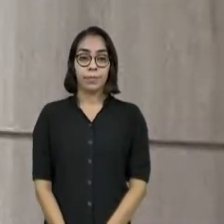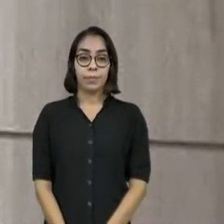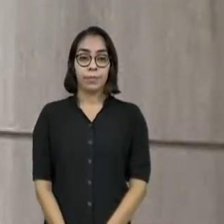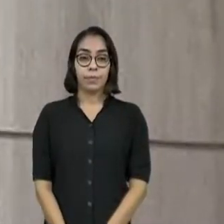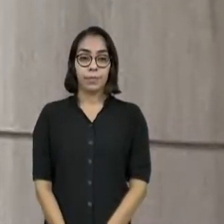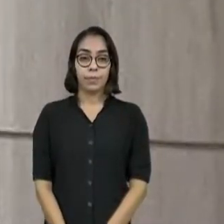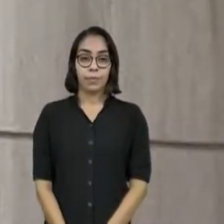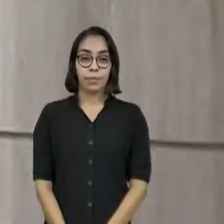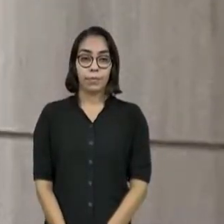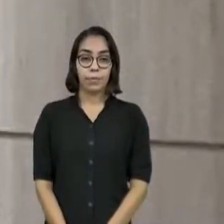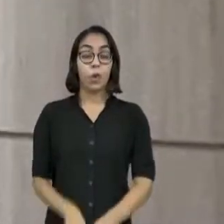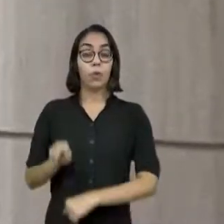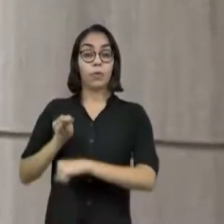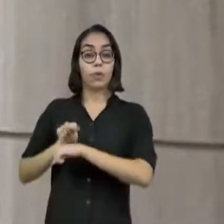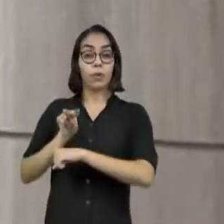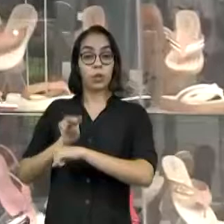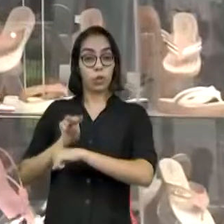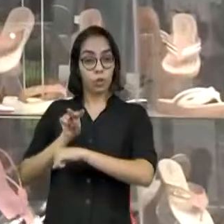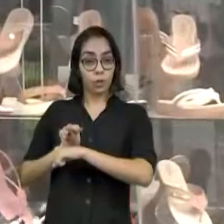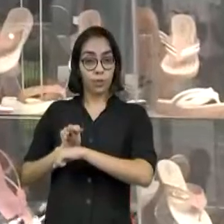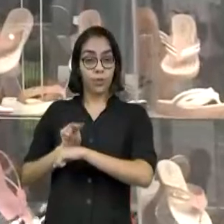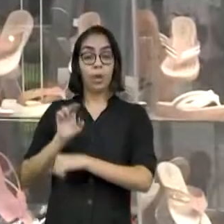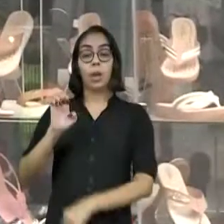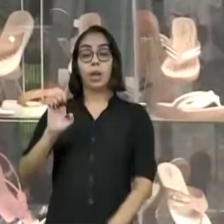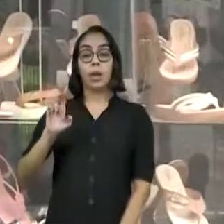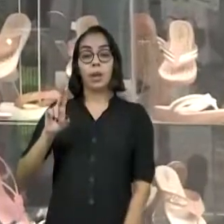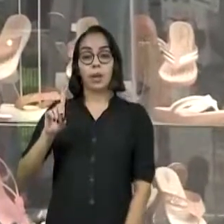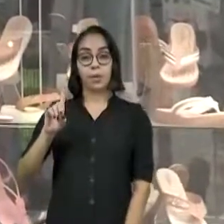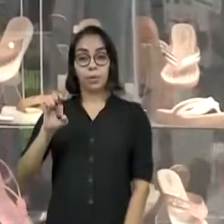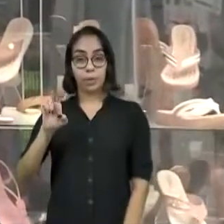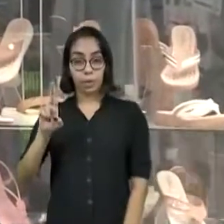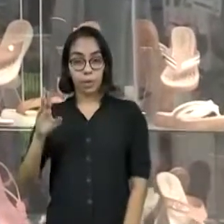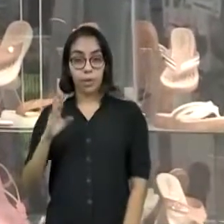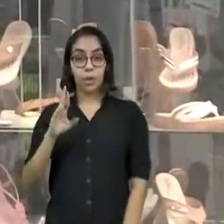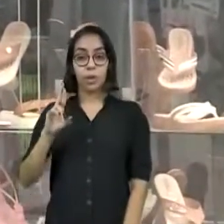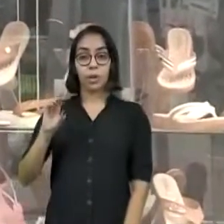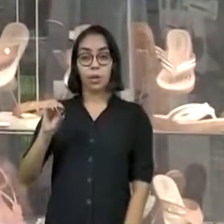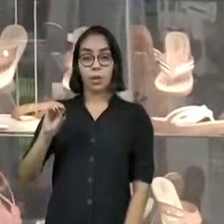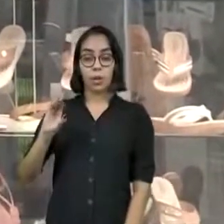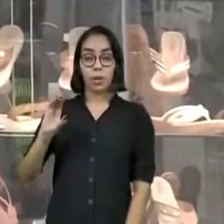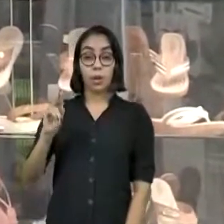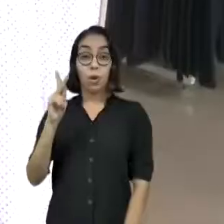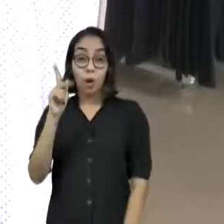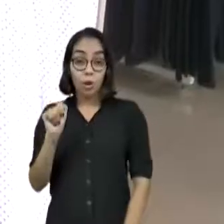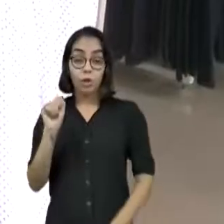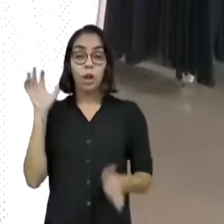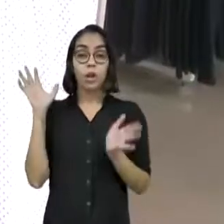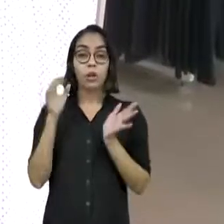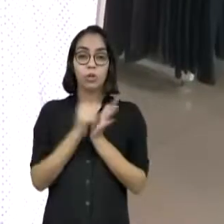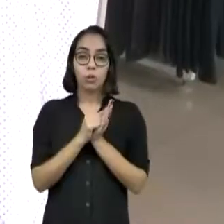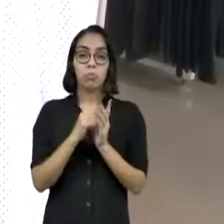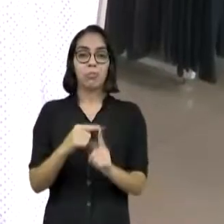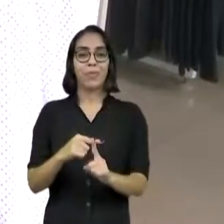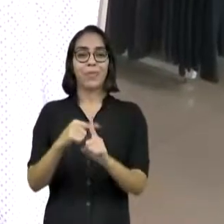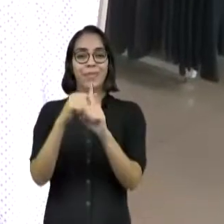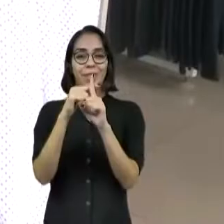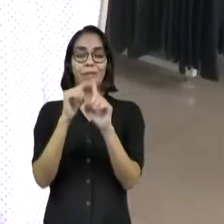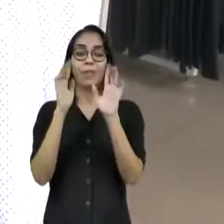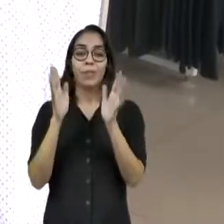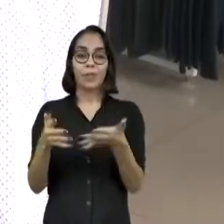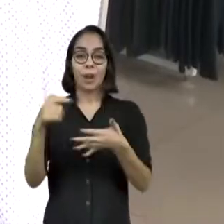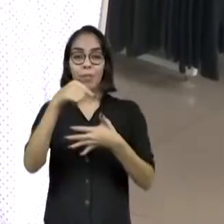do IBGE, Helder Rocha, foram registradas taxas positivas em 5 das 8